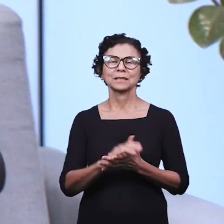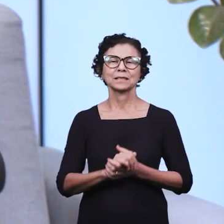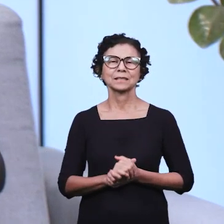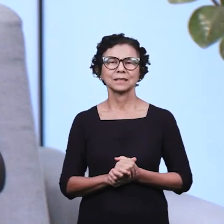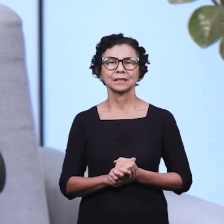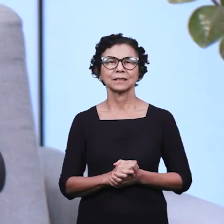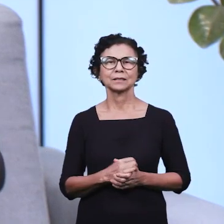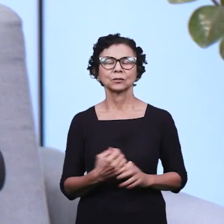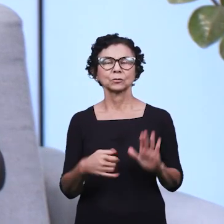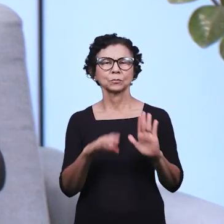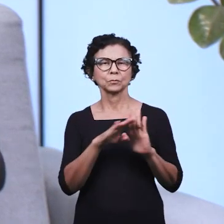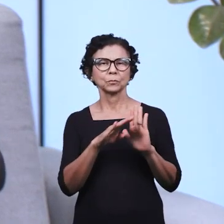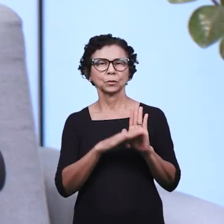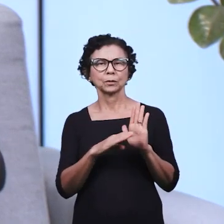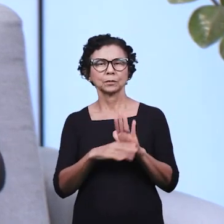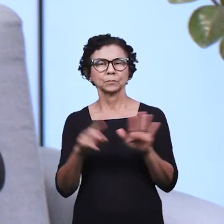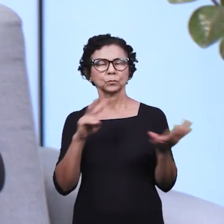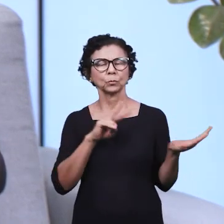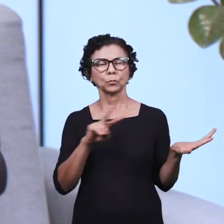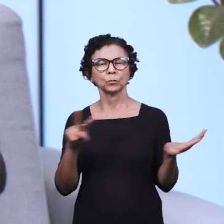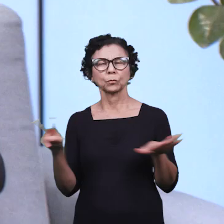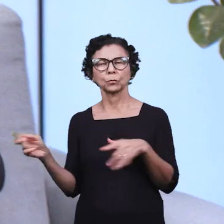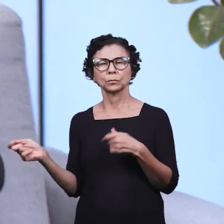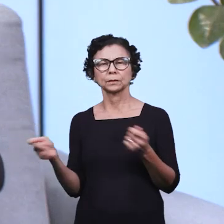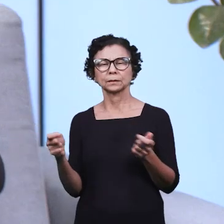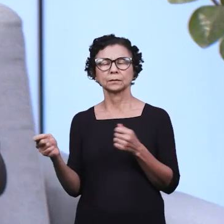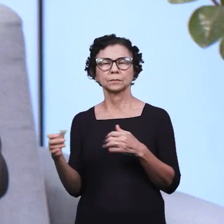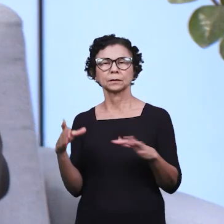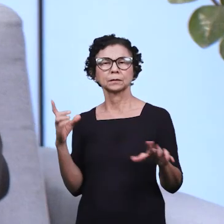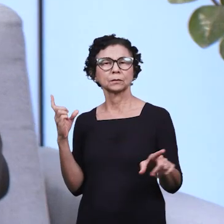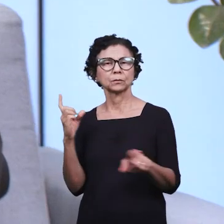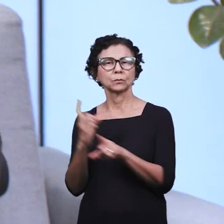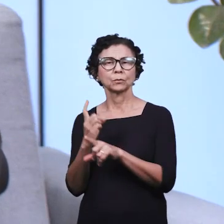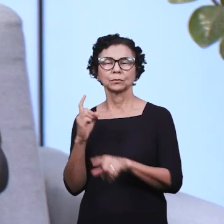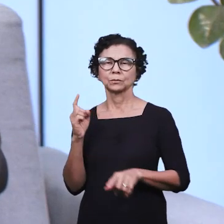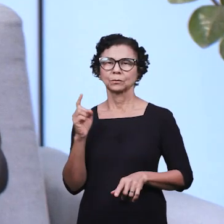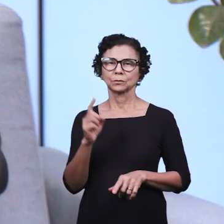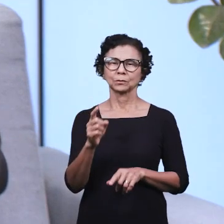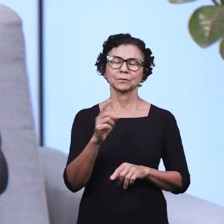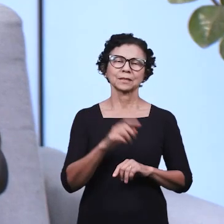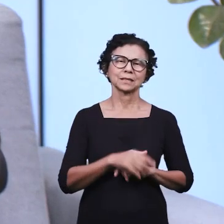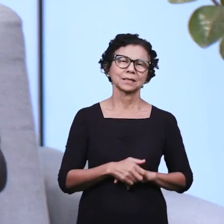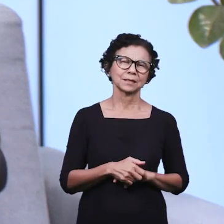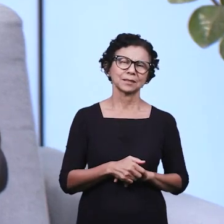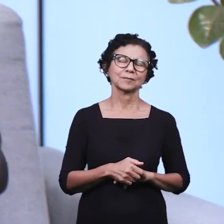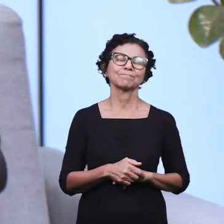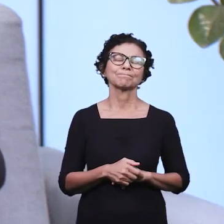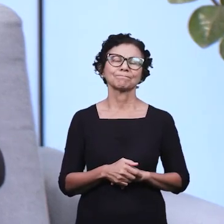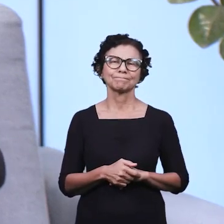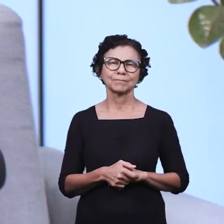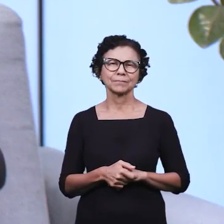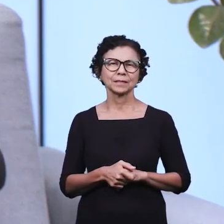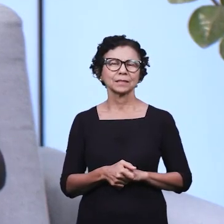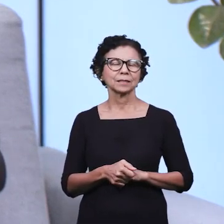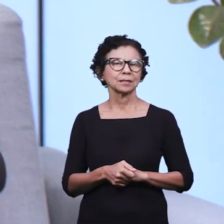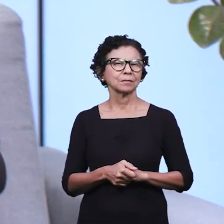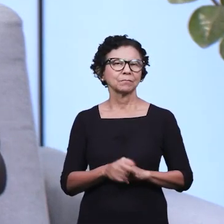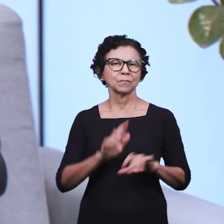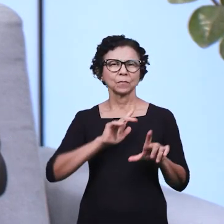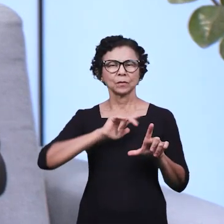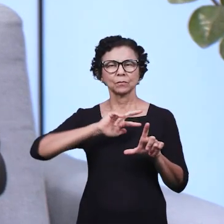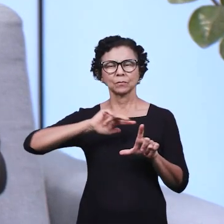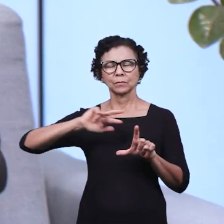uma edição do nosso programa semanal, desse encontro que a gente tem com você aí, através de diversos veículos